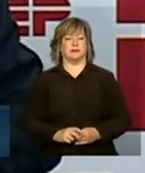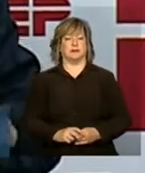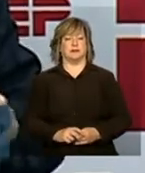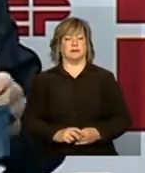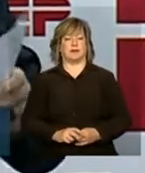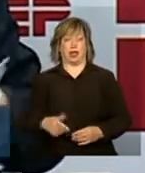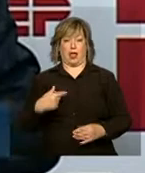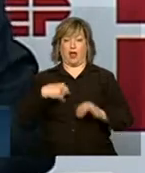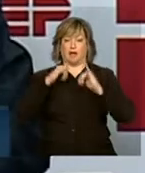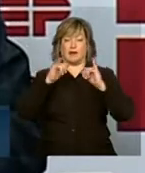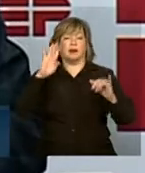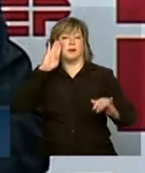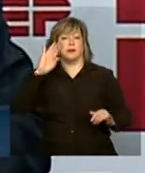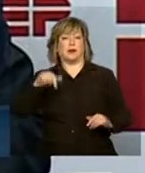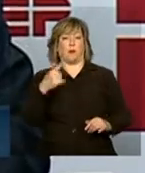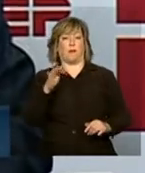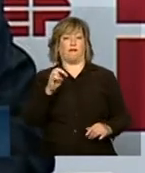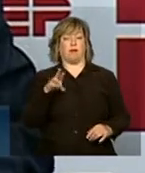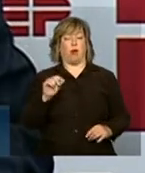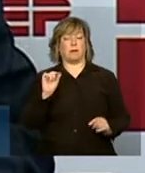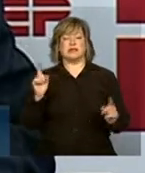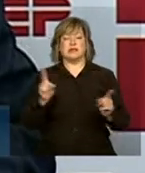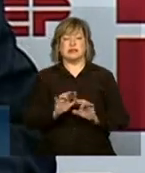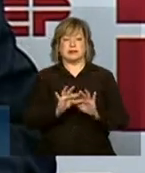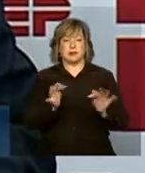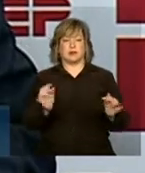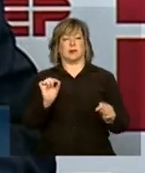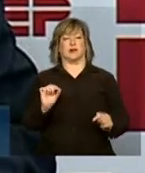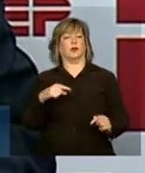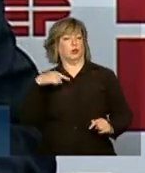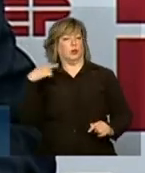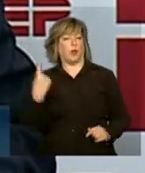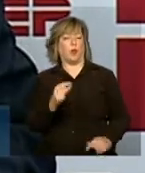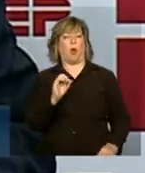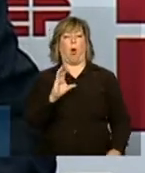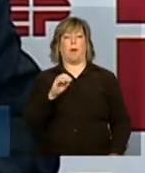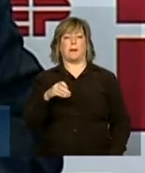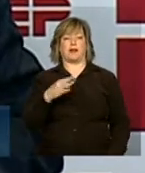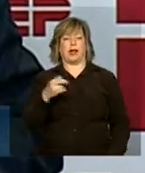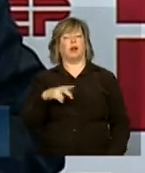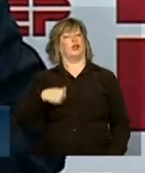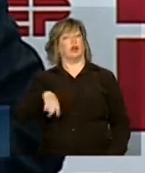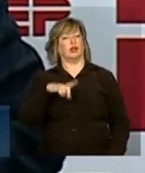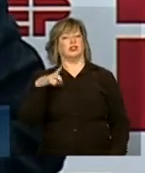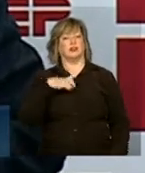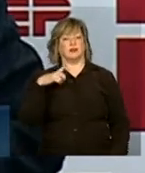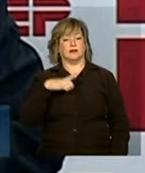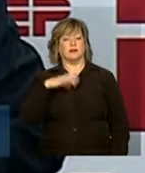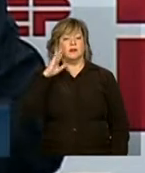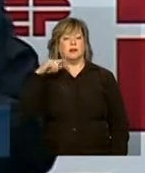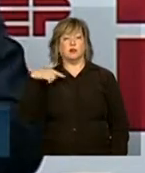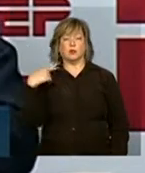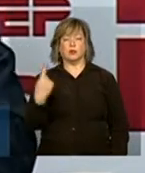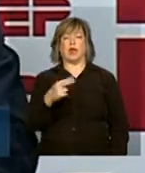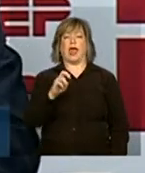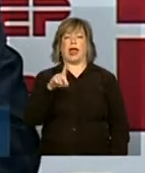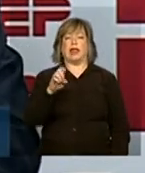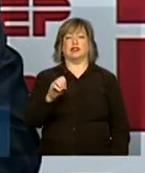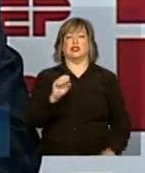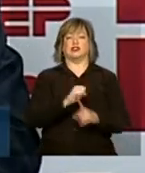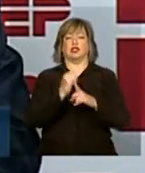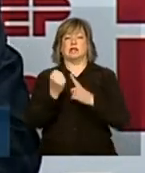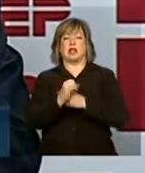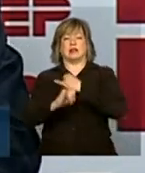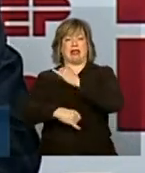eu destacaria assim, de uma forma sintética, os comentários que nós tivemos, inclusive nas redes sociais, né,